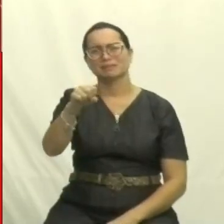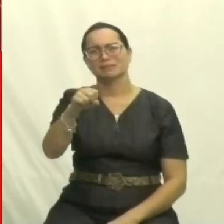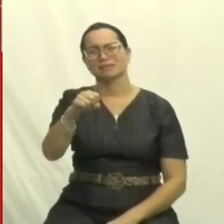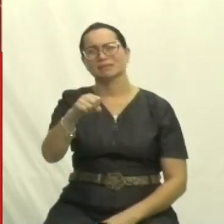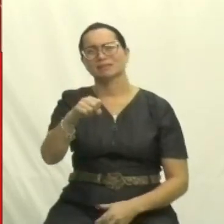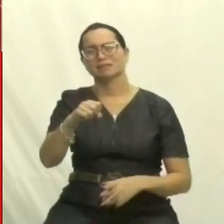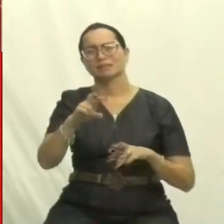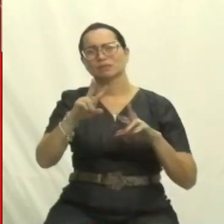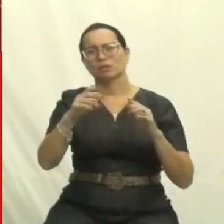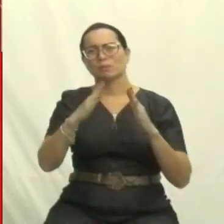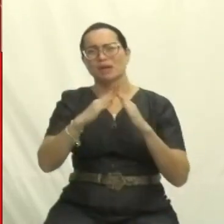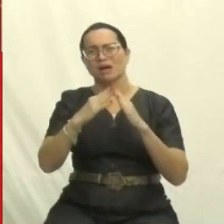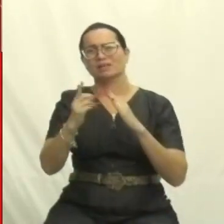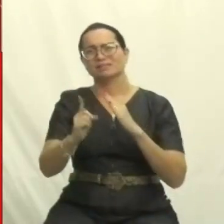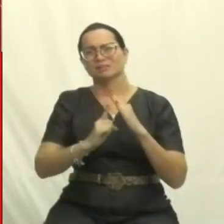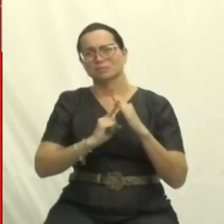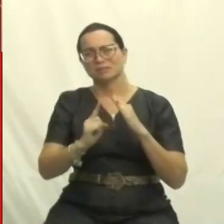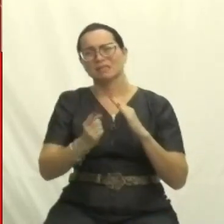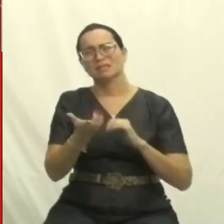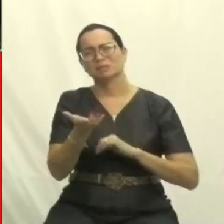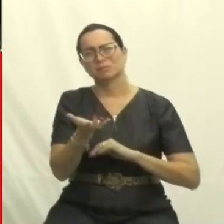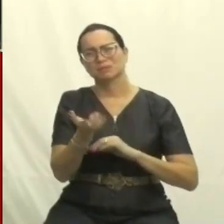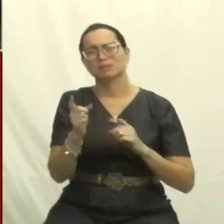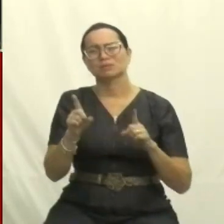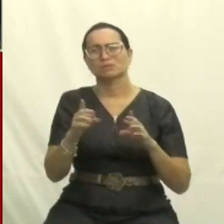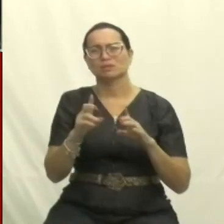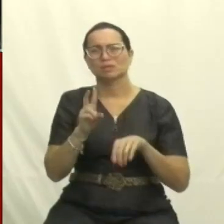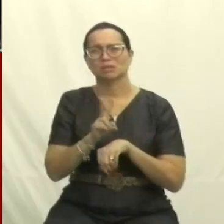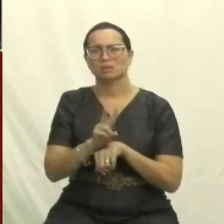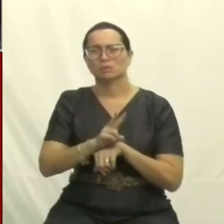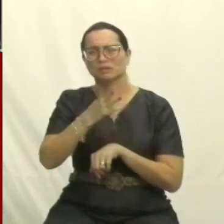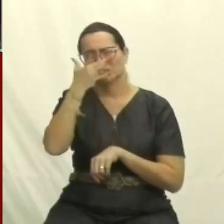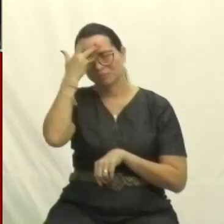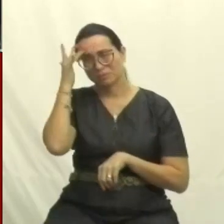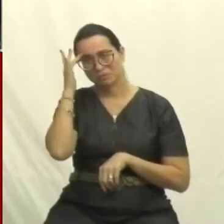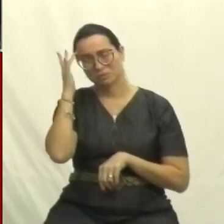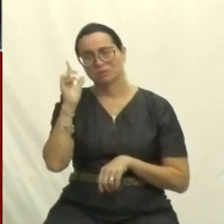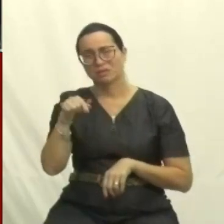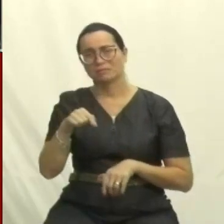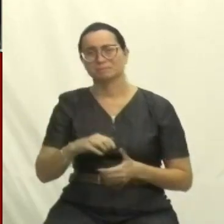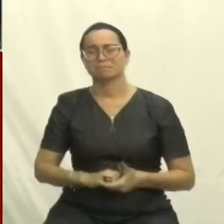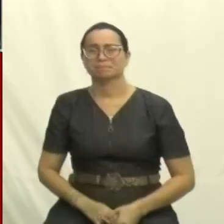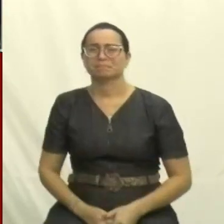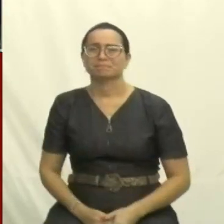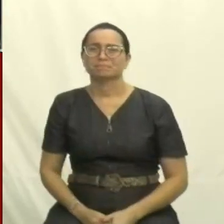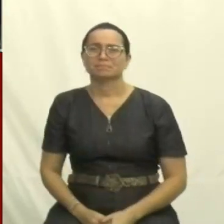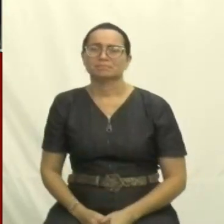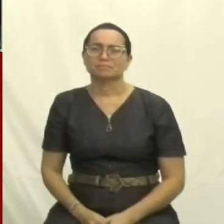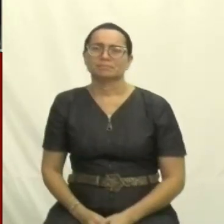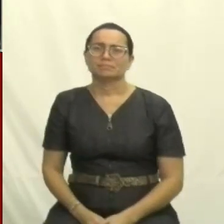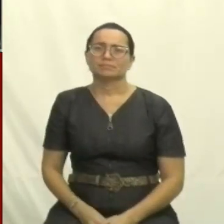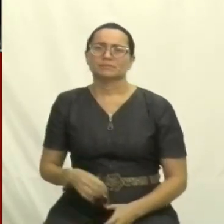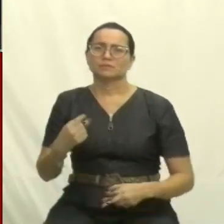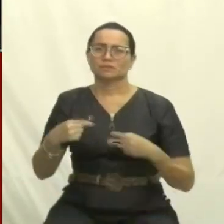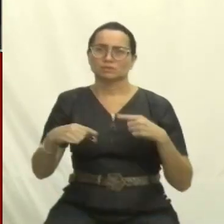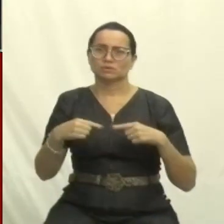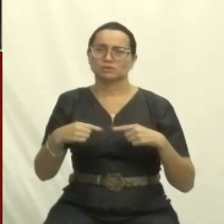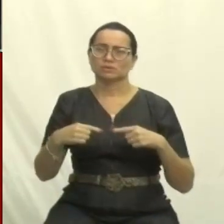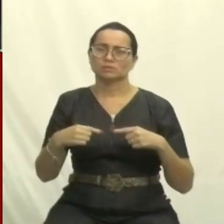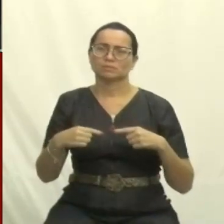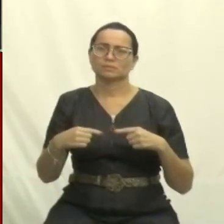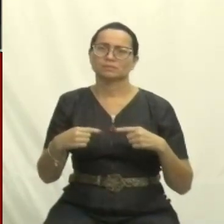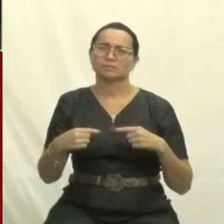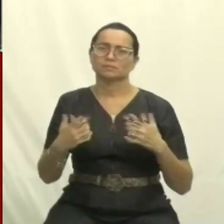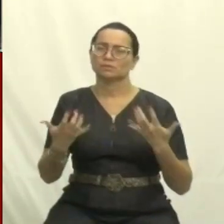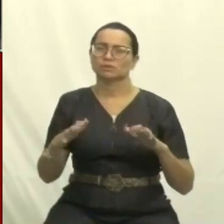da República, do Centro Pop, daquela comunidade. Obrigado, senhor presidente. Requerimento continua em discussão.